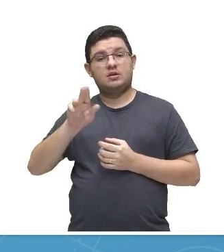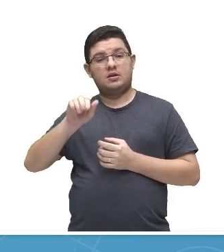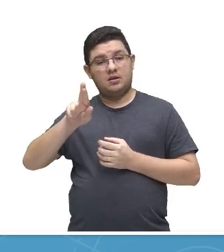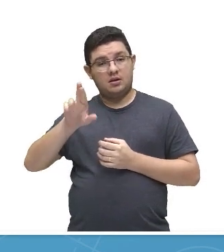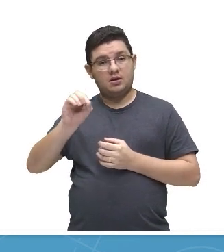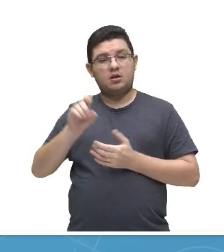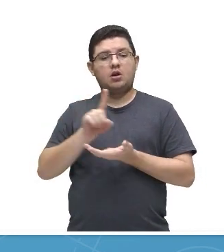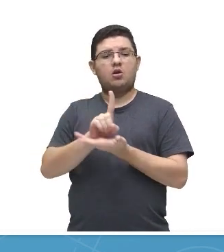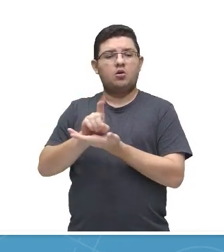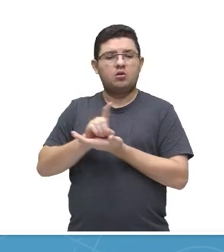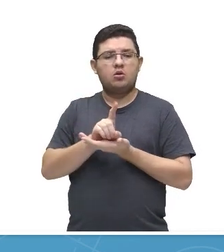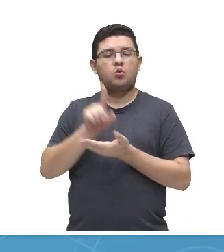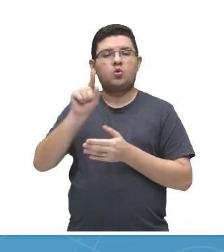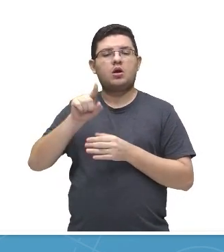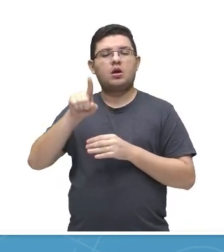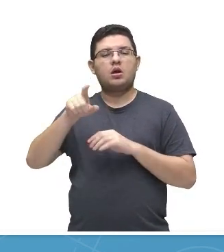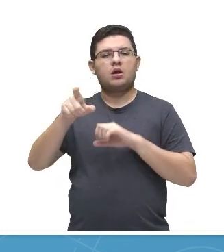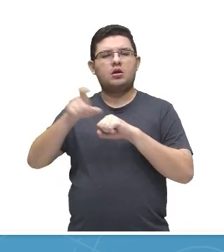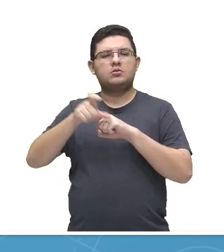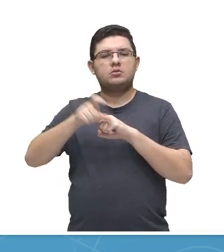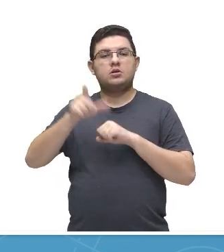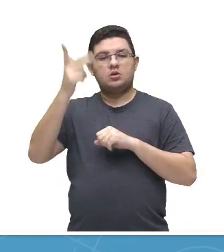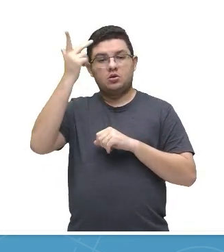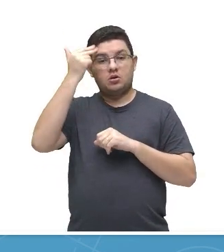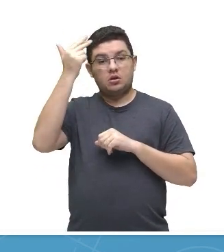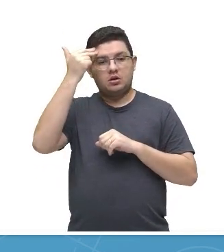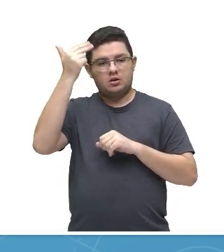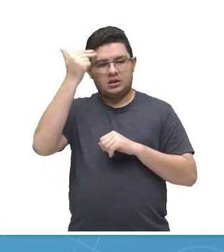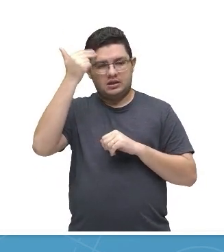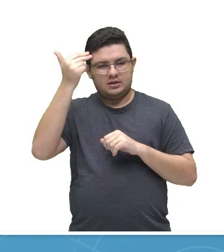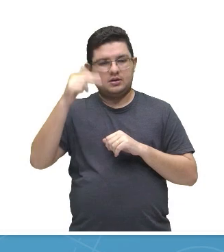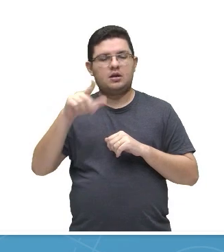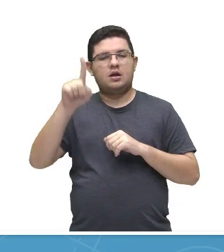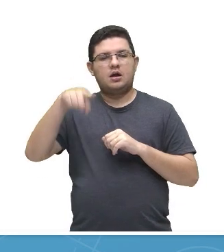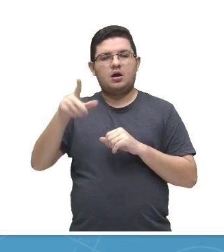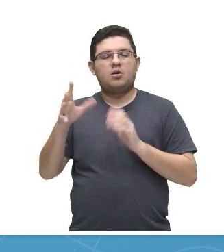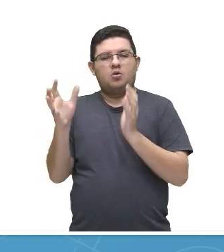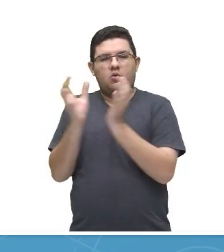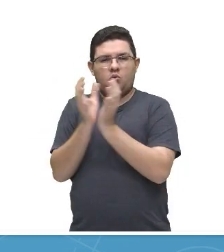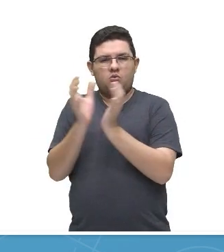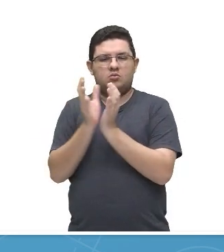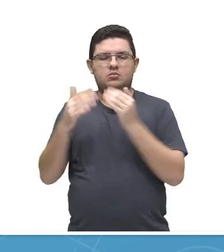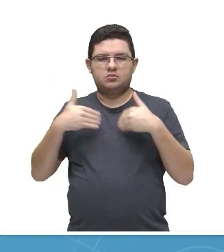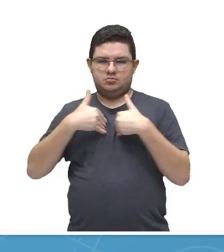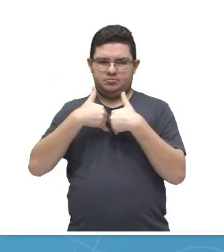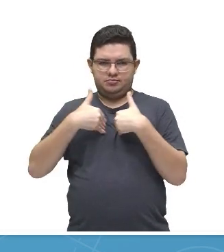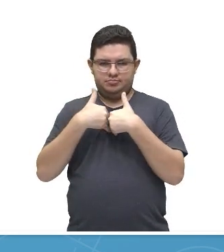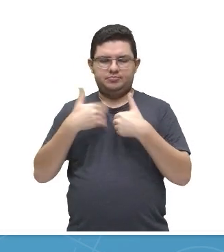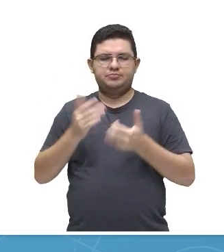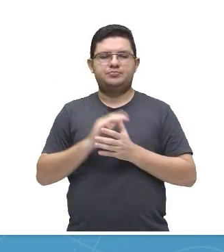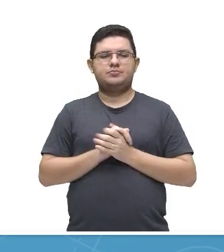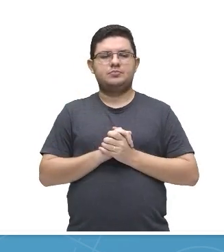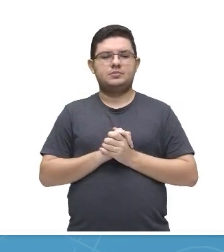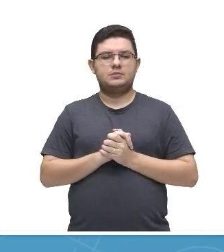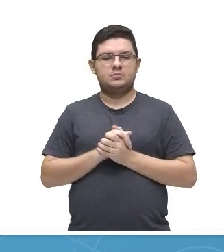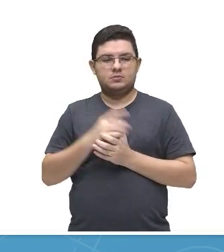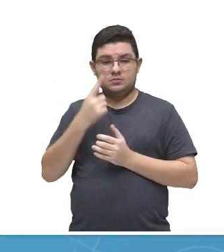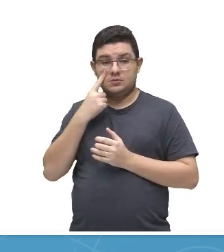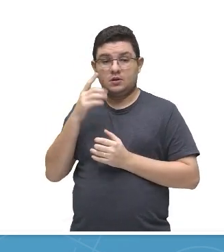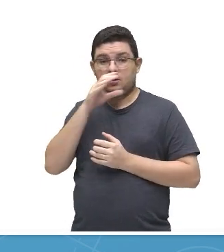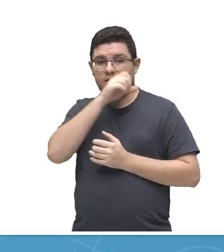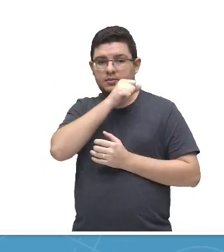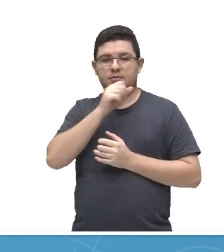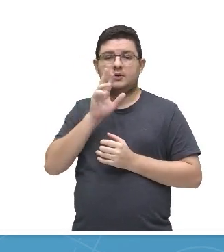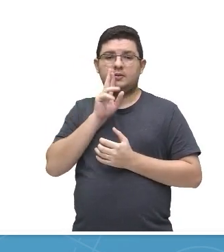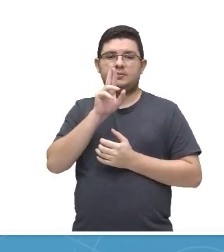dinossauro. Dinossauro é substantivo comum, né? Lá da espécie de animais. Muito bem. Então, nós tivemos aqui. Vamos mostrar rapidamente o